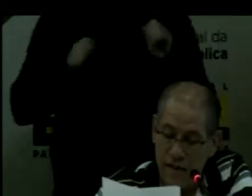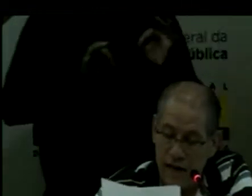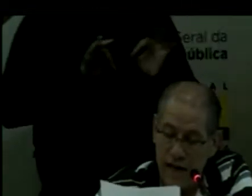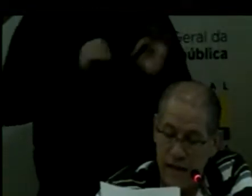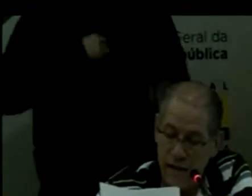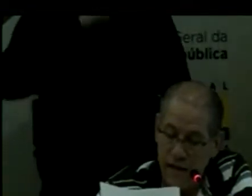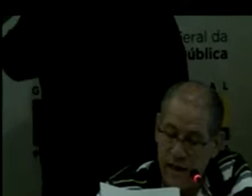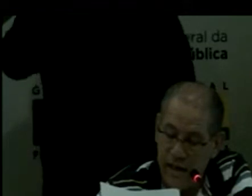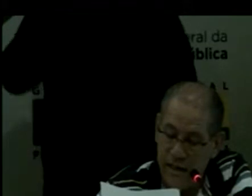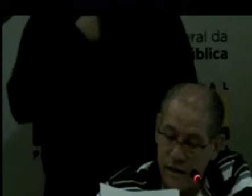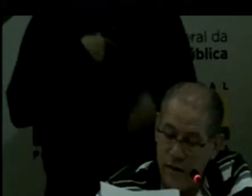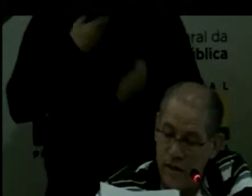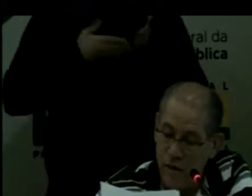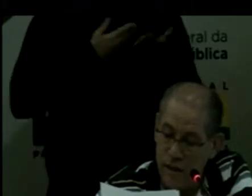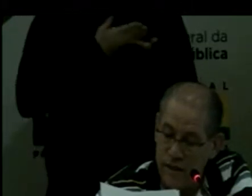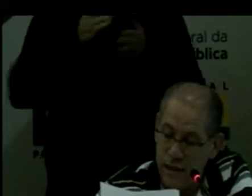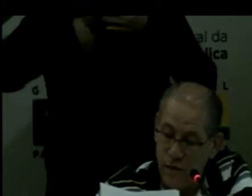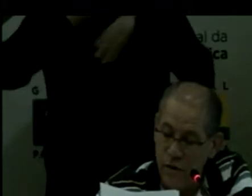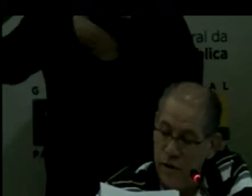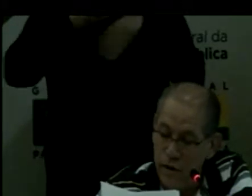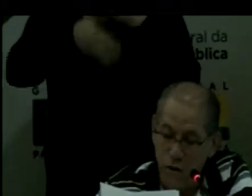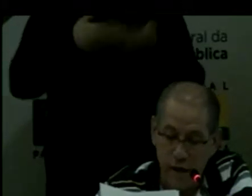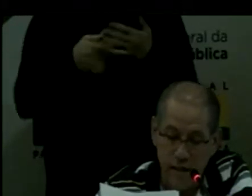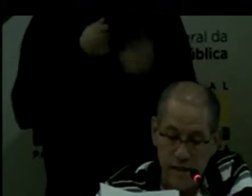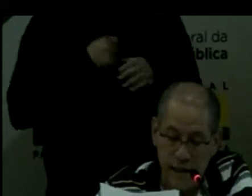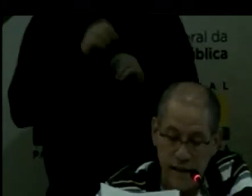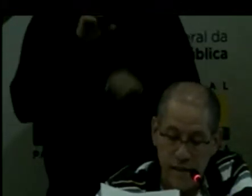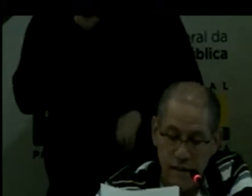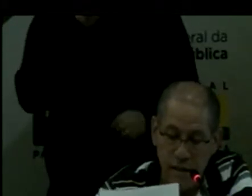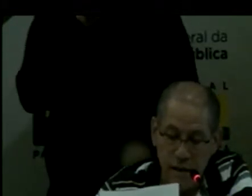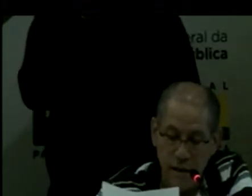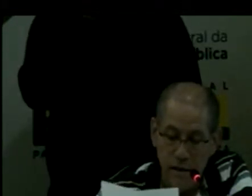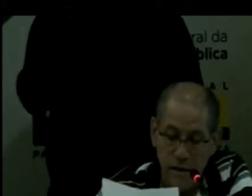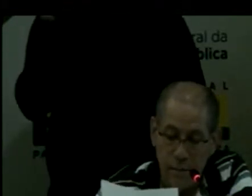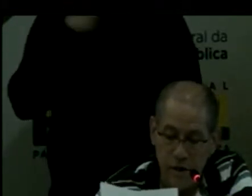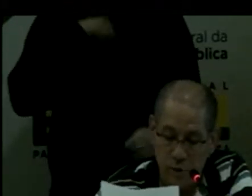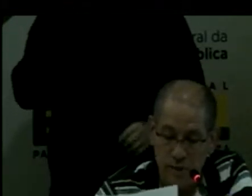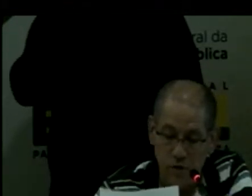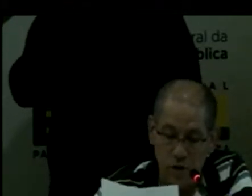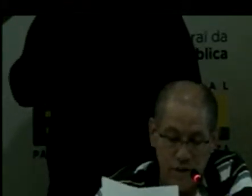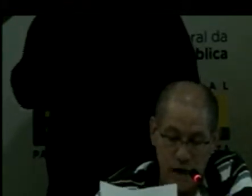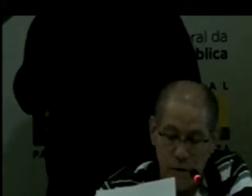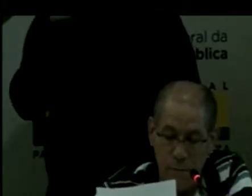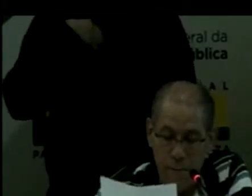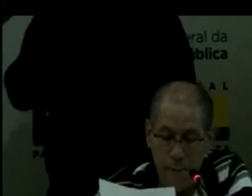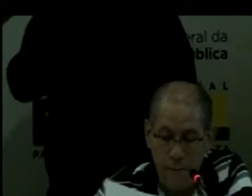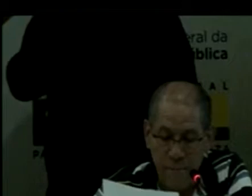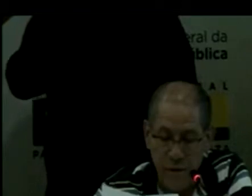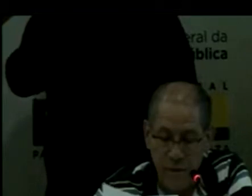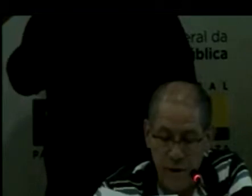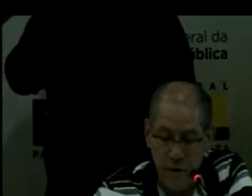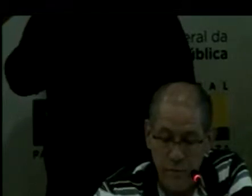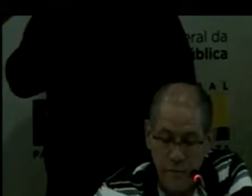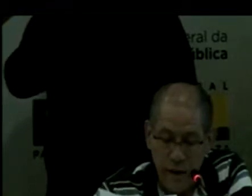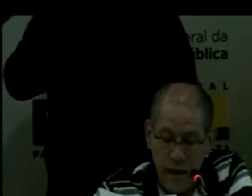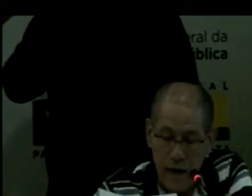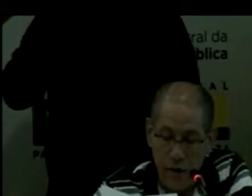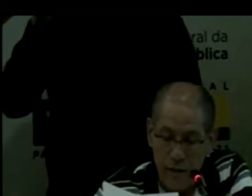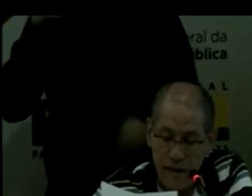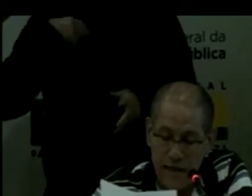de avançar na integração, articulação e organicidade da participação social.